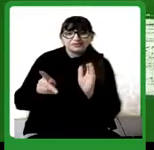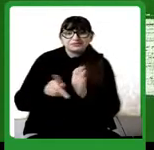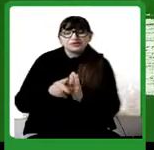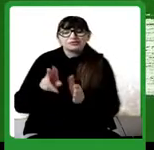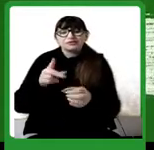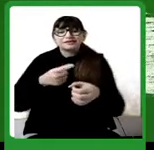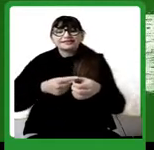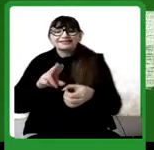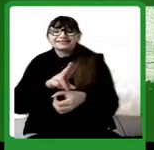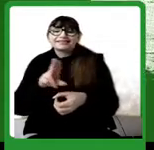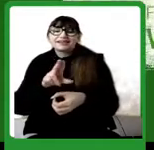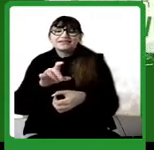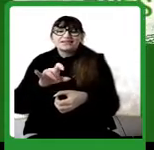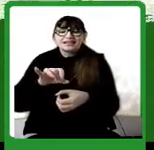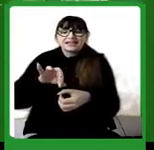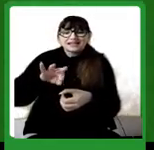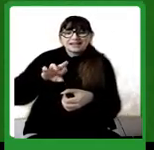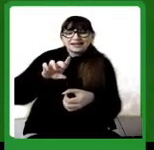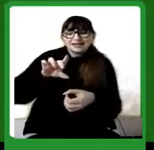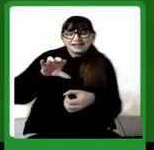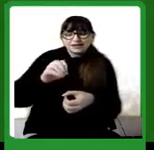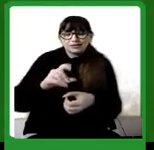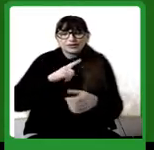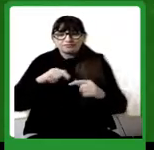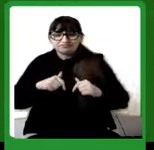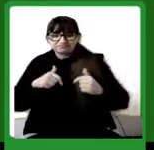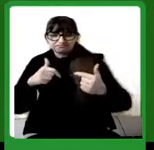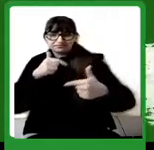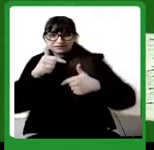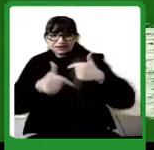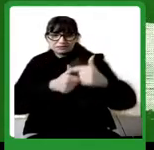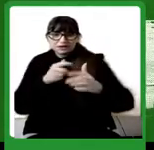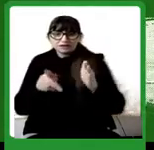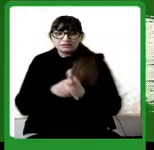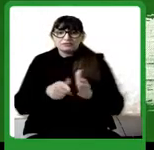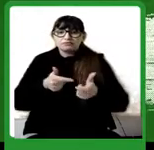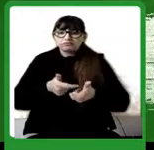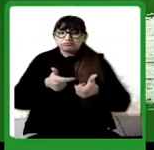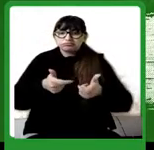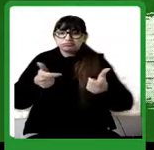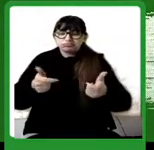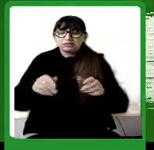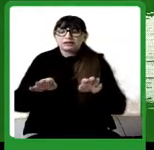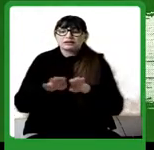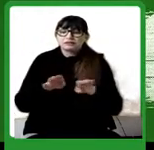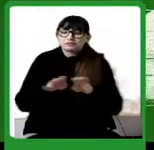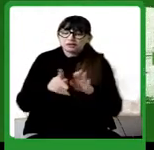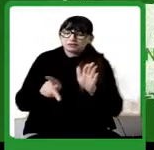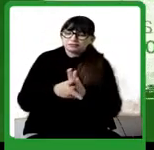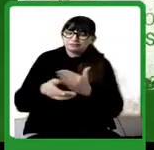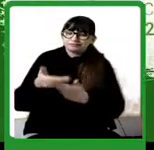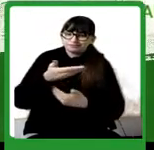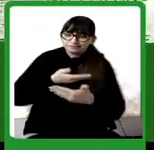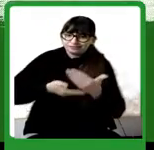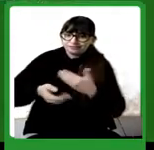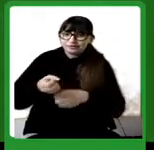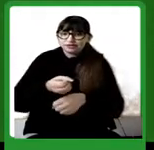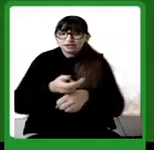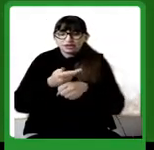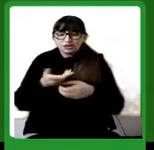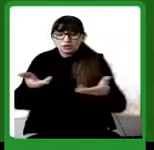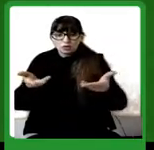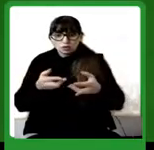Westphalen. Vencendo obstáculos e trabalhando com o crescimento e a credibilidade do cooperativismo de crédito na região, foi